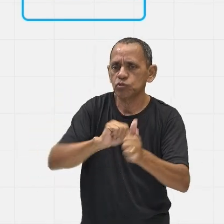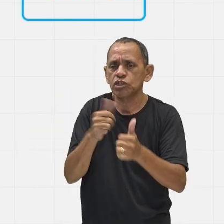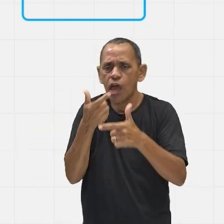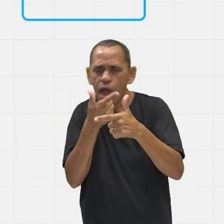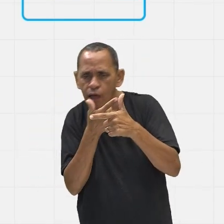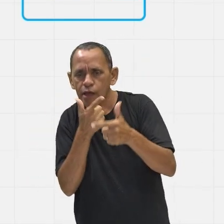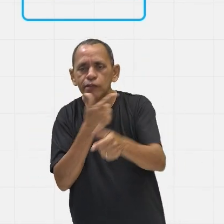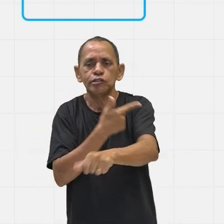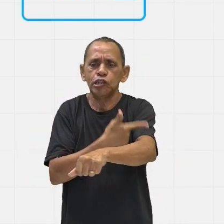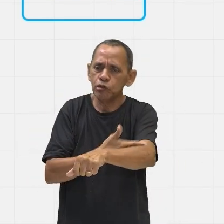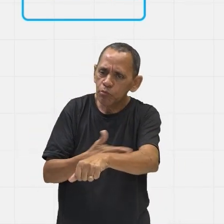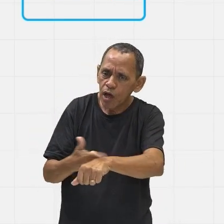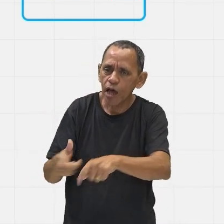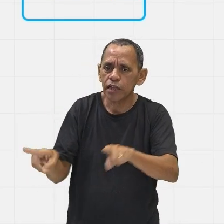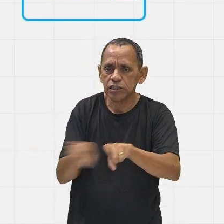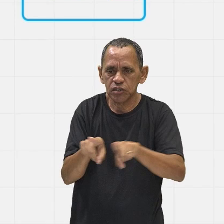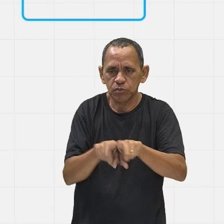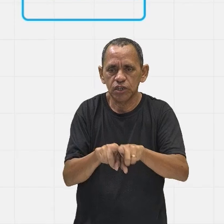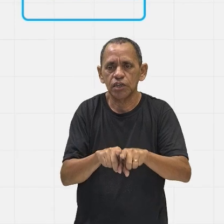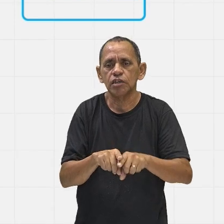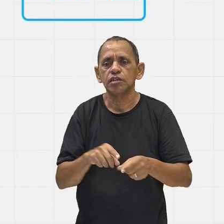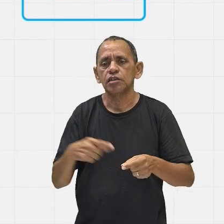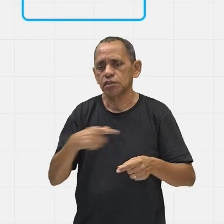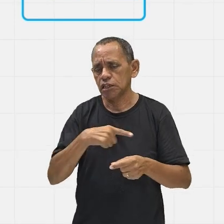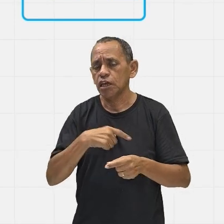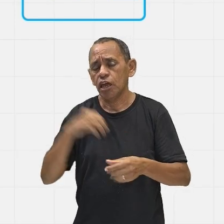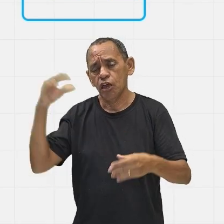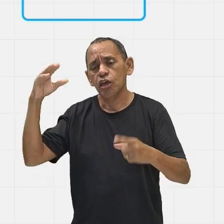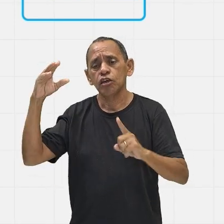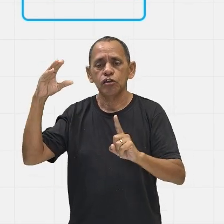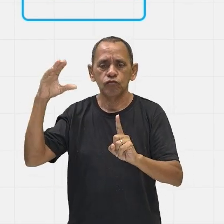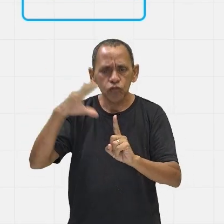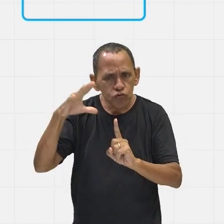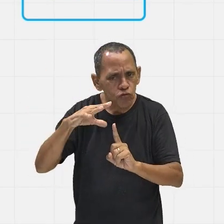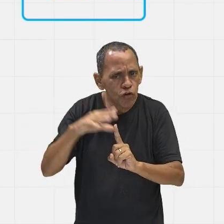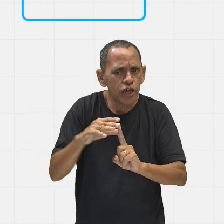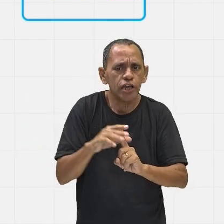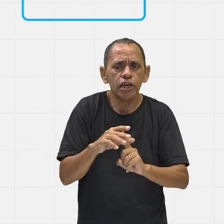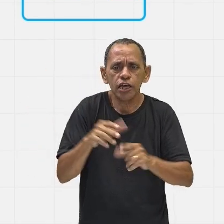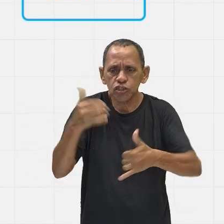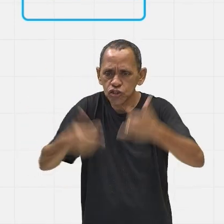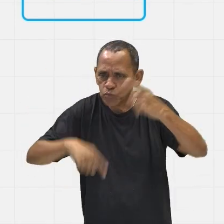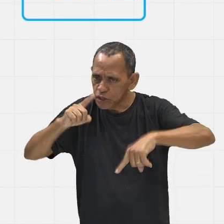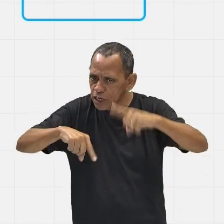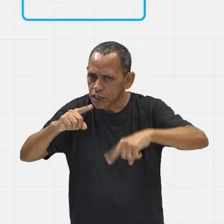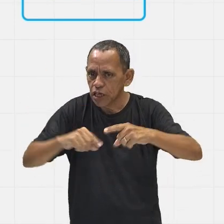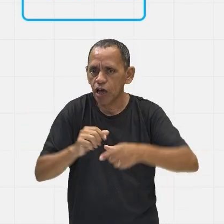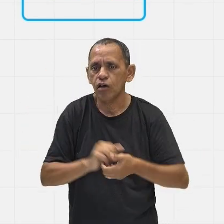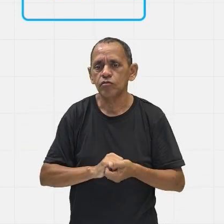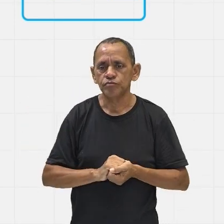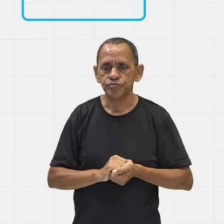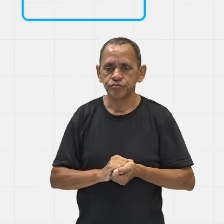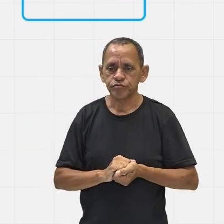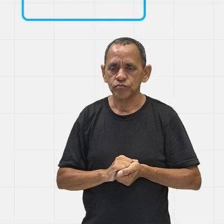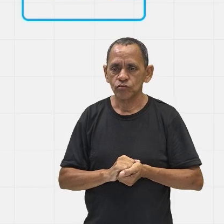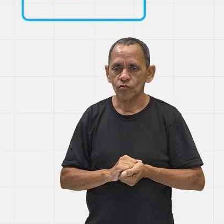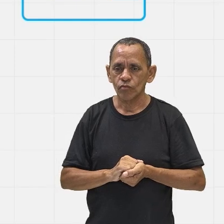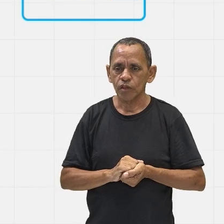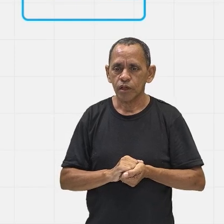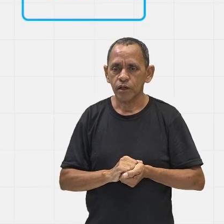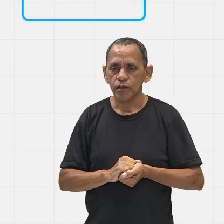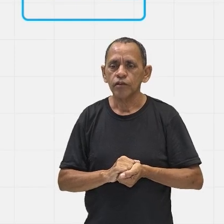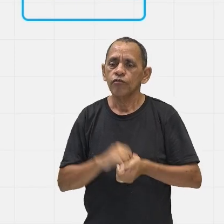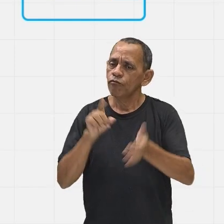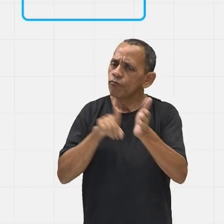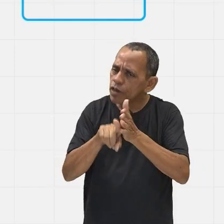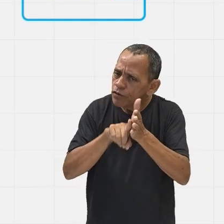cabo. Vamos para o próximo slide. Verificar se há avarias do cabo, aí você vai fazer aquela verificação.